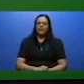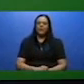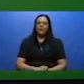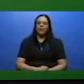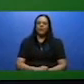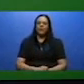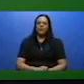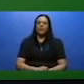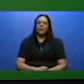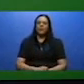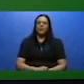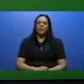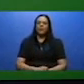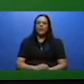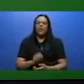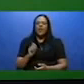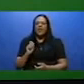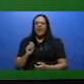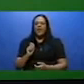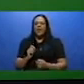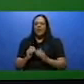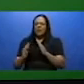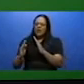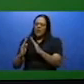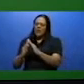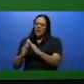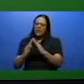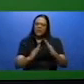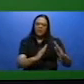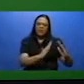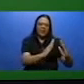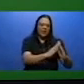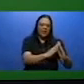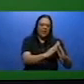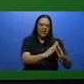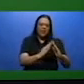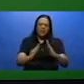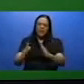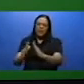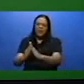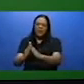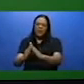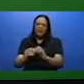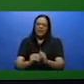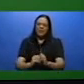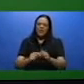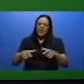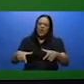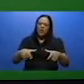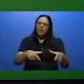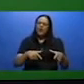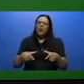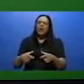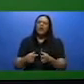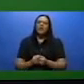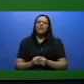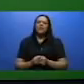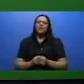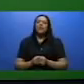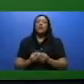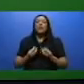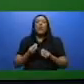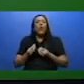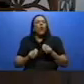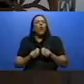Como? Ah, veio uma casinha, outra casinha, fizeram um bairro, foi isso que a gente estudou, não foi? Será que foi